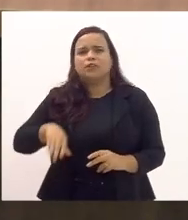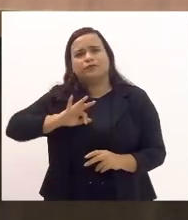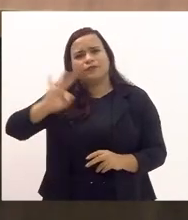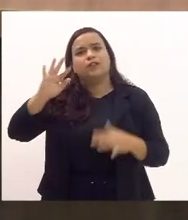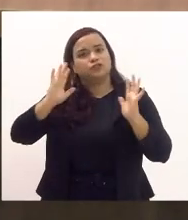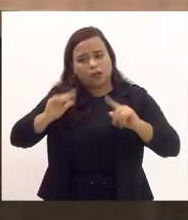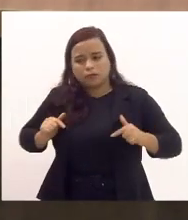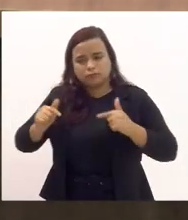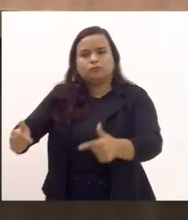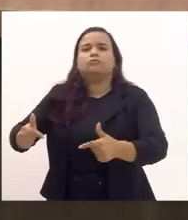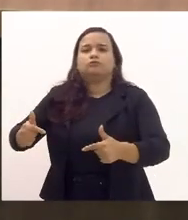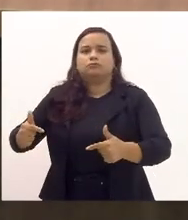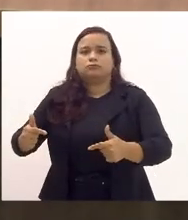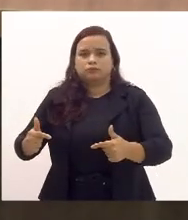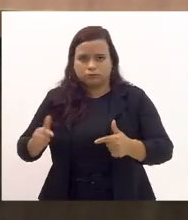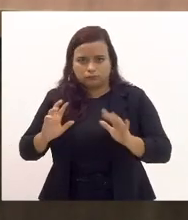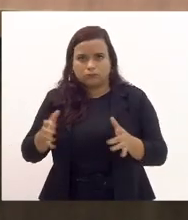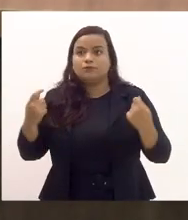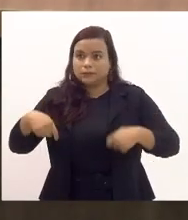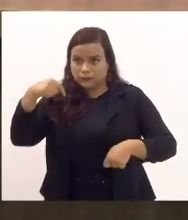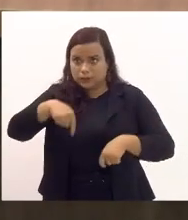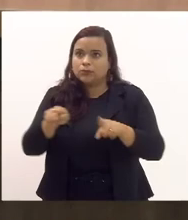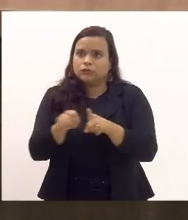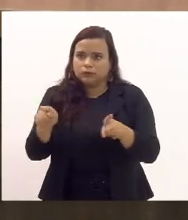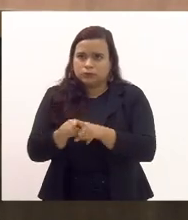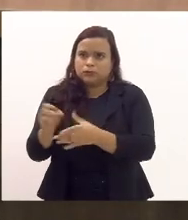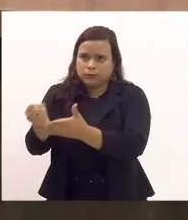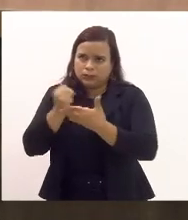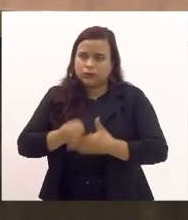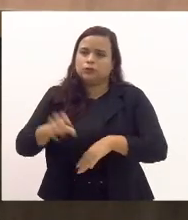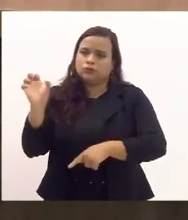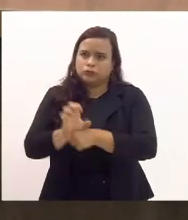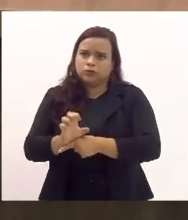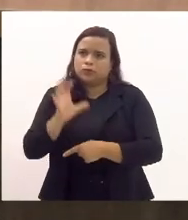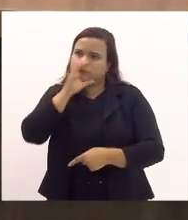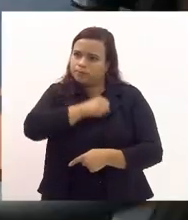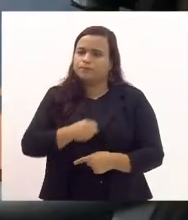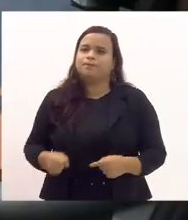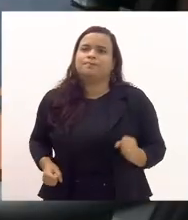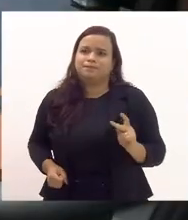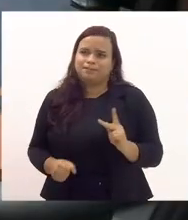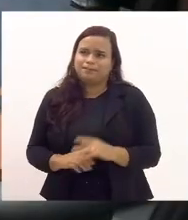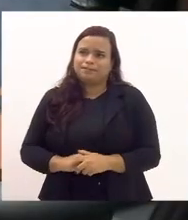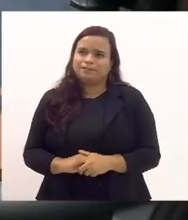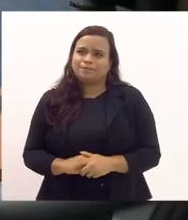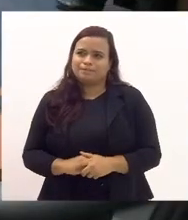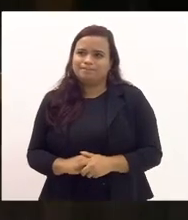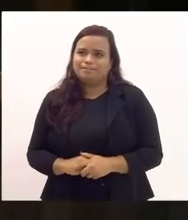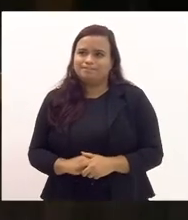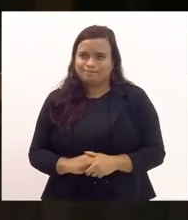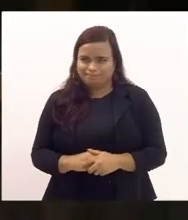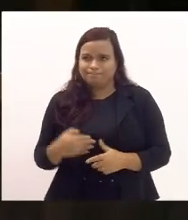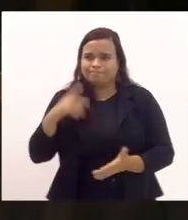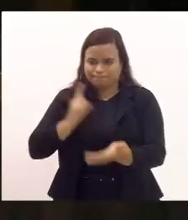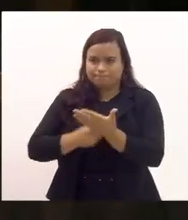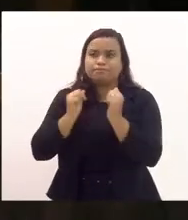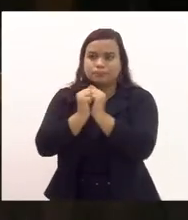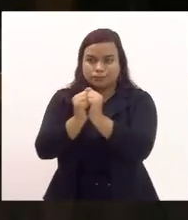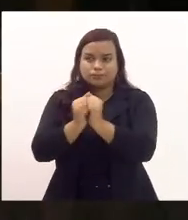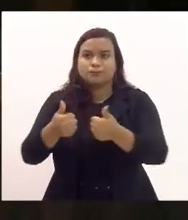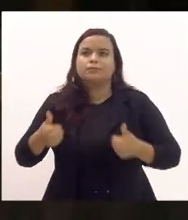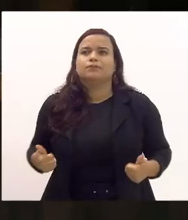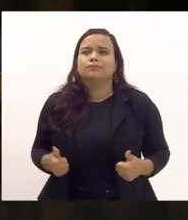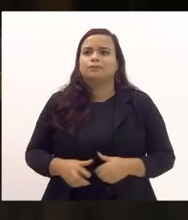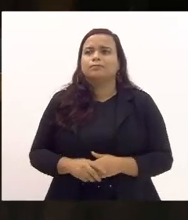tomou essa belíssima iniciativa Mas precisamos trazer no nosso estado e é para ontem e conte comigo estaremos